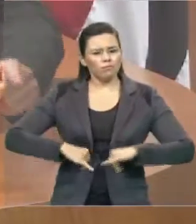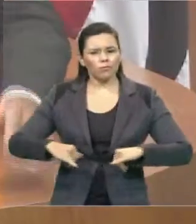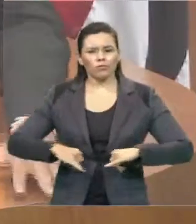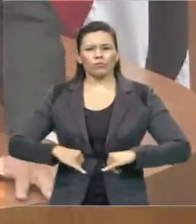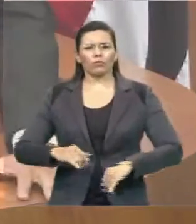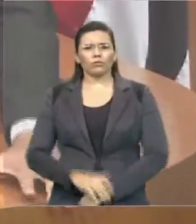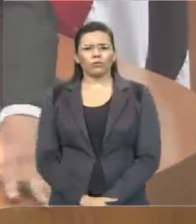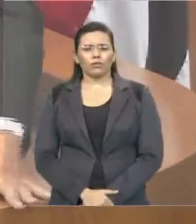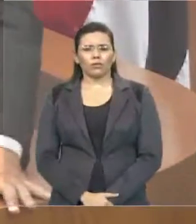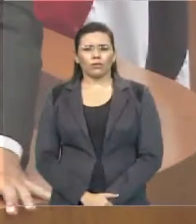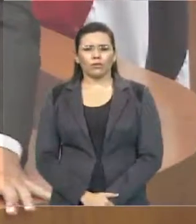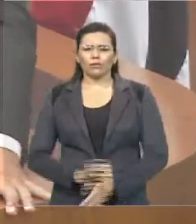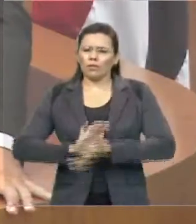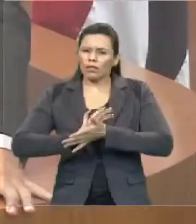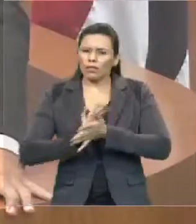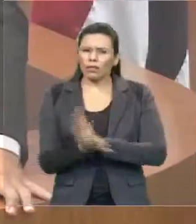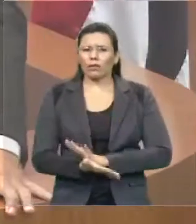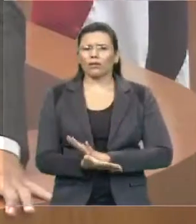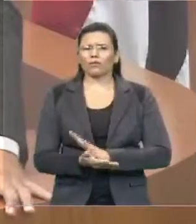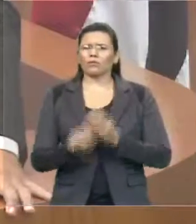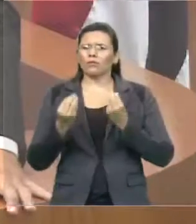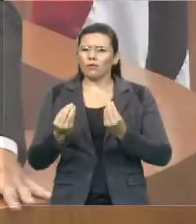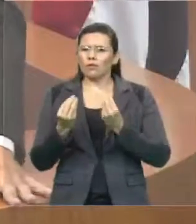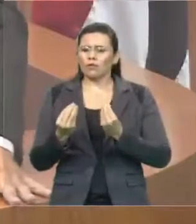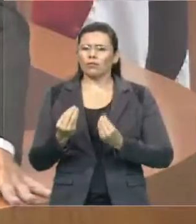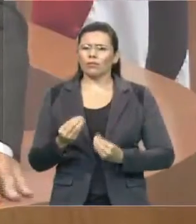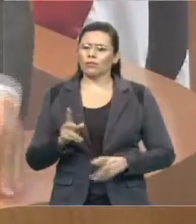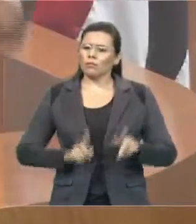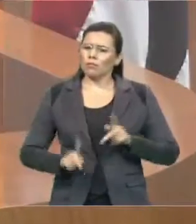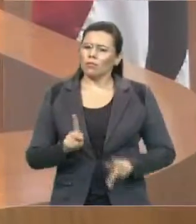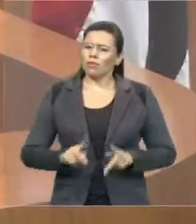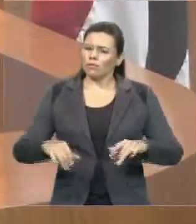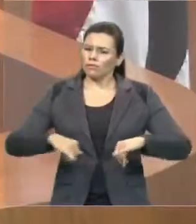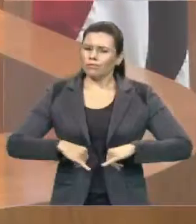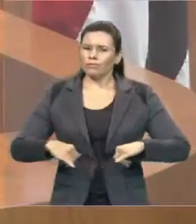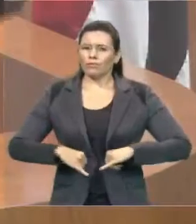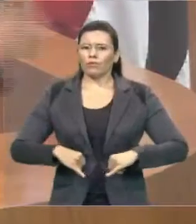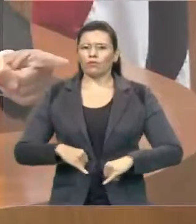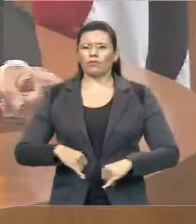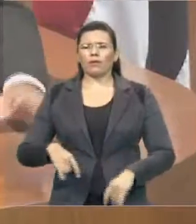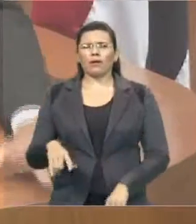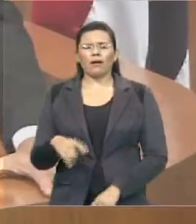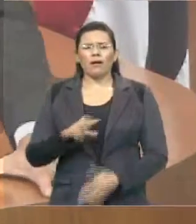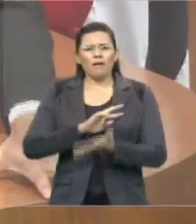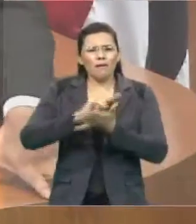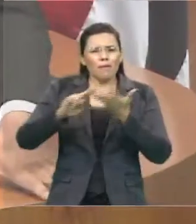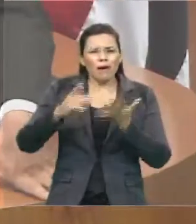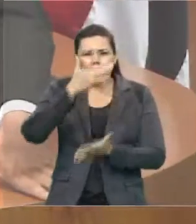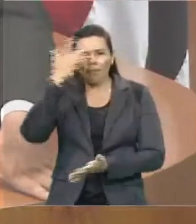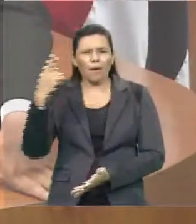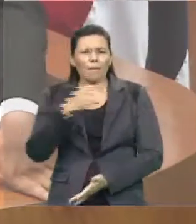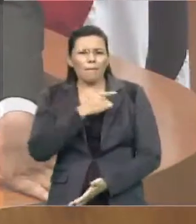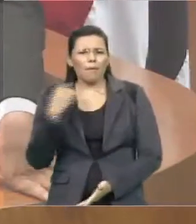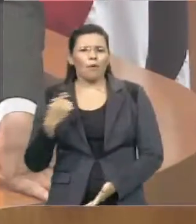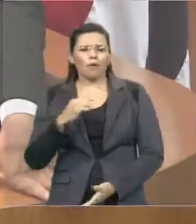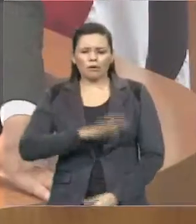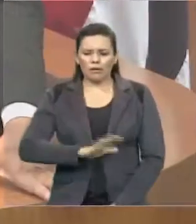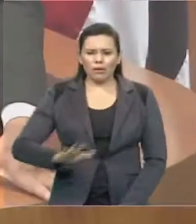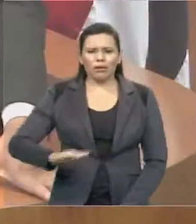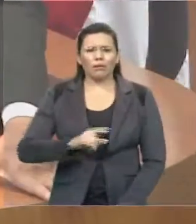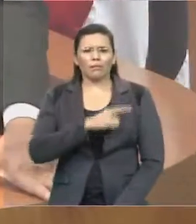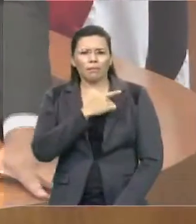prefeito de Bacabal comete contra a população de Bacabal, porque tem morrido gente, tem morrido crianças,